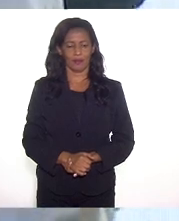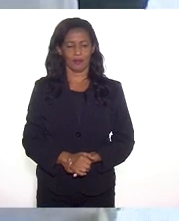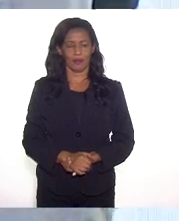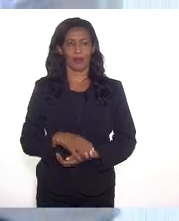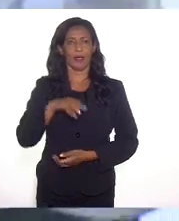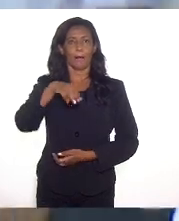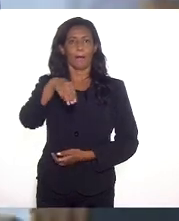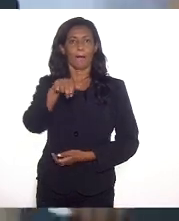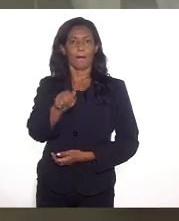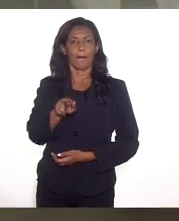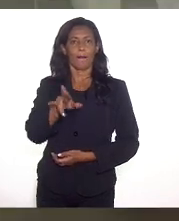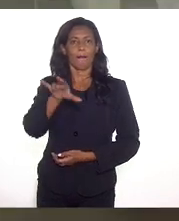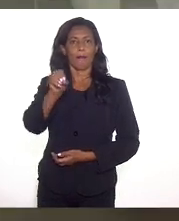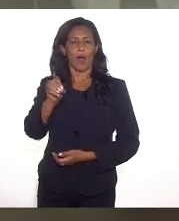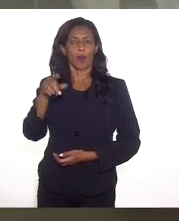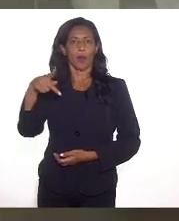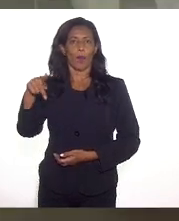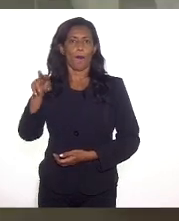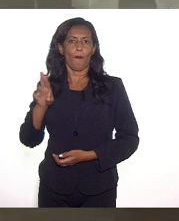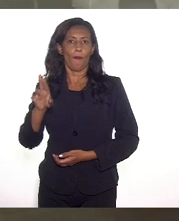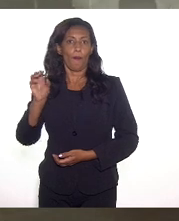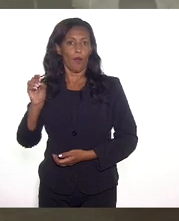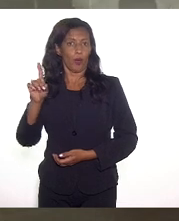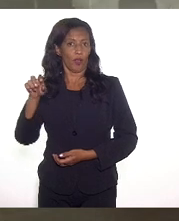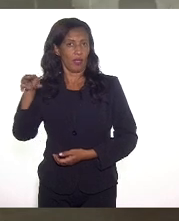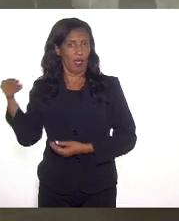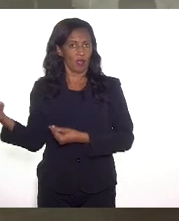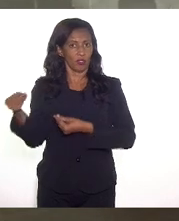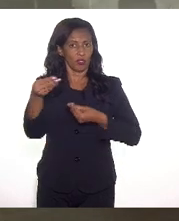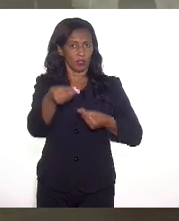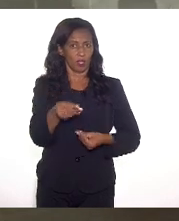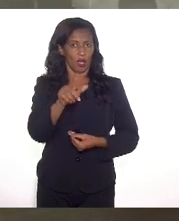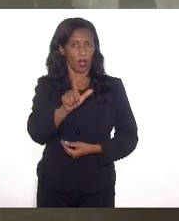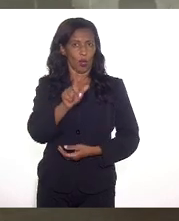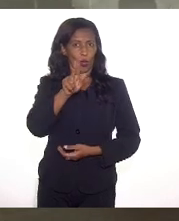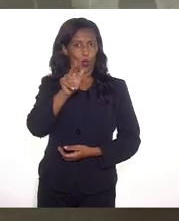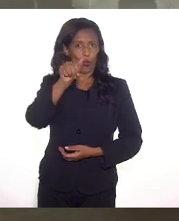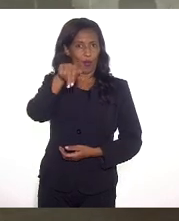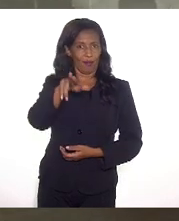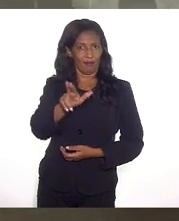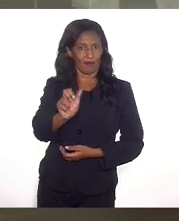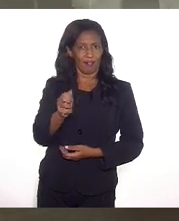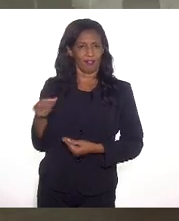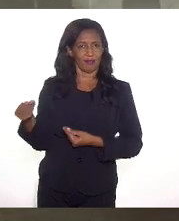Senhor Mauro Faria, Prodege, fará a entrega à senhora Luana José Dias Madeira.